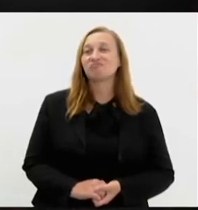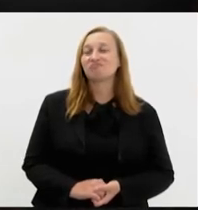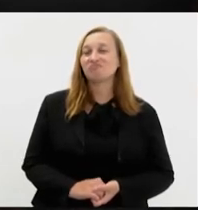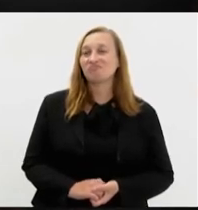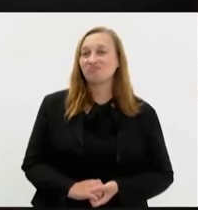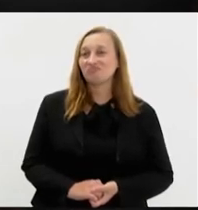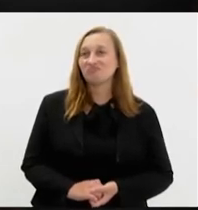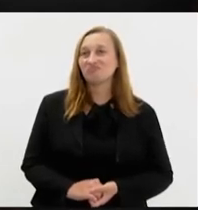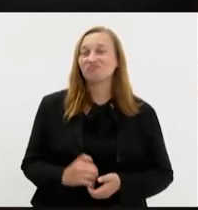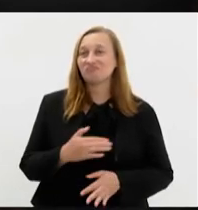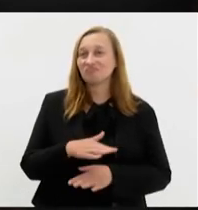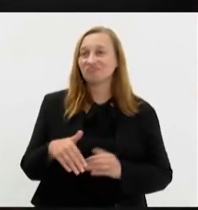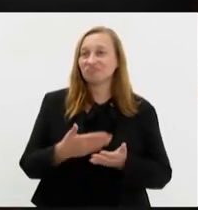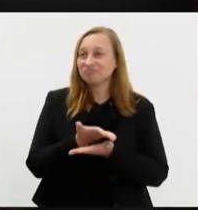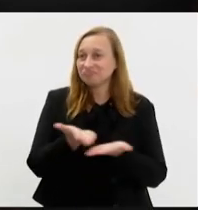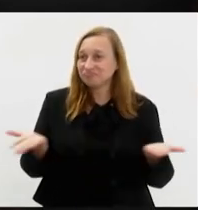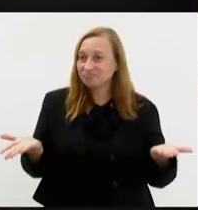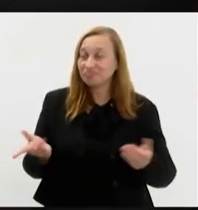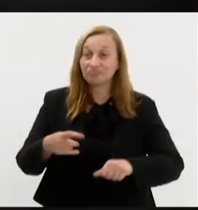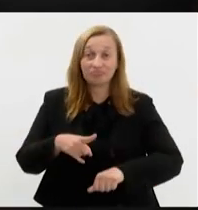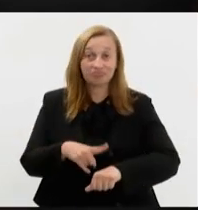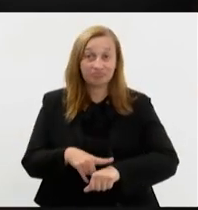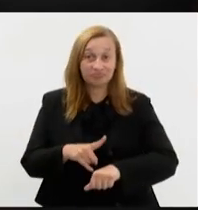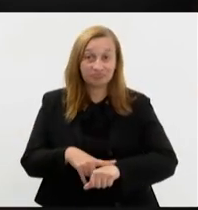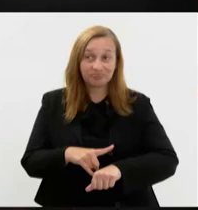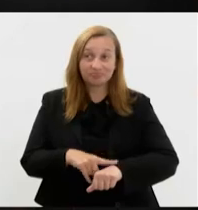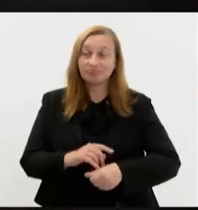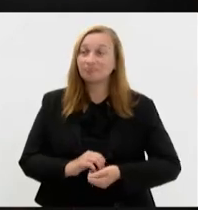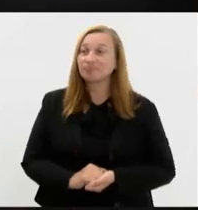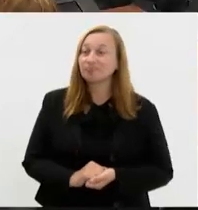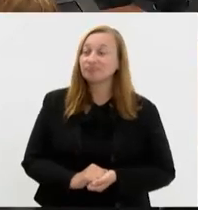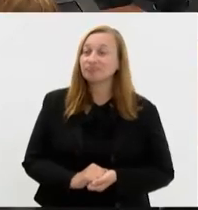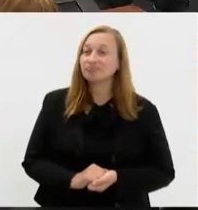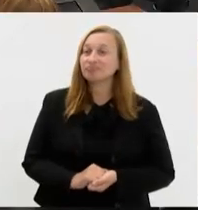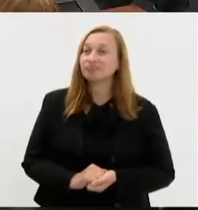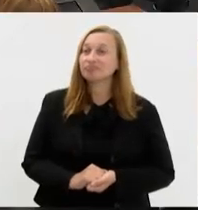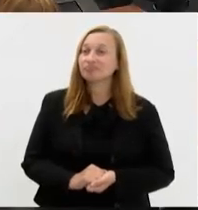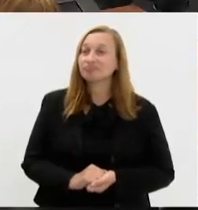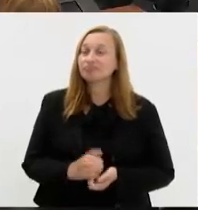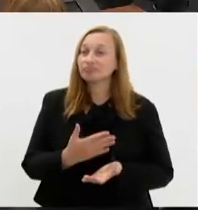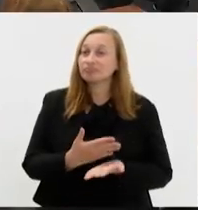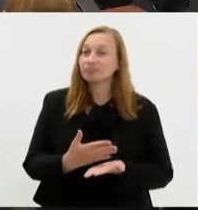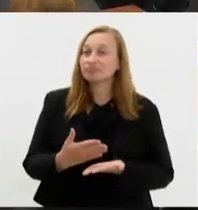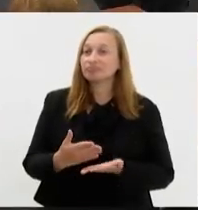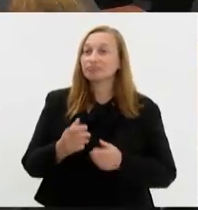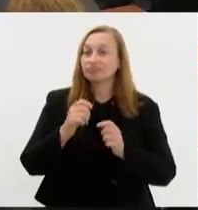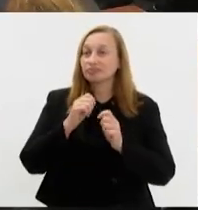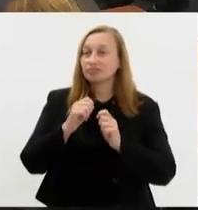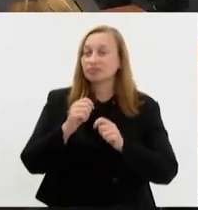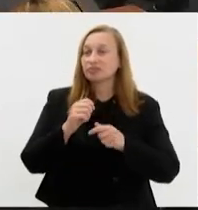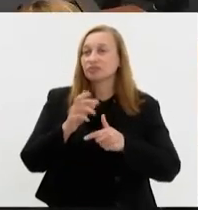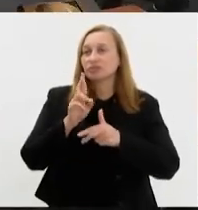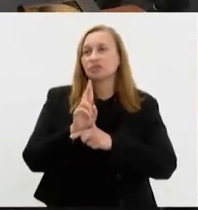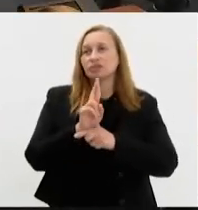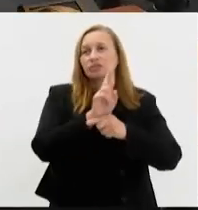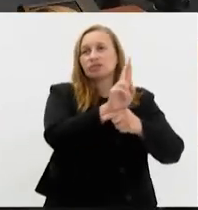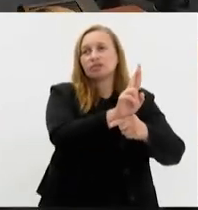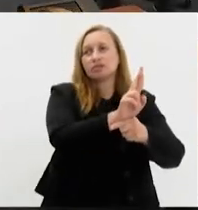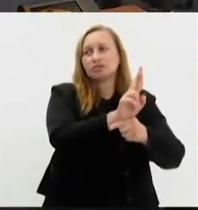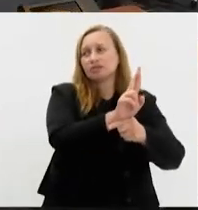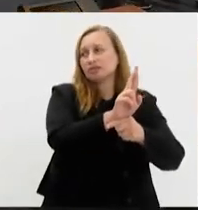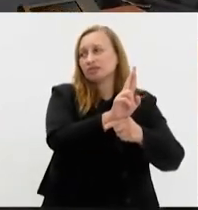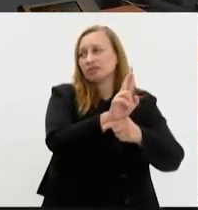senhoras e senhores neste momento será desfeito o dispositivo e passaremos a palavra ao procurador geral da Assembleia